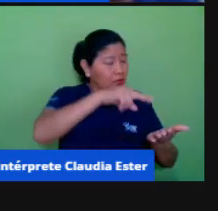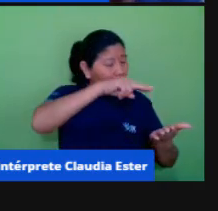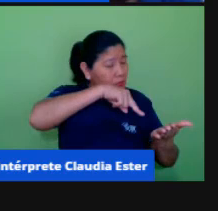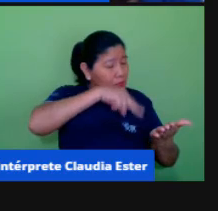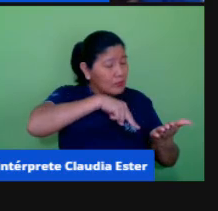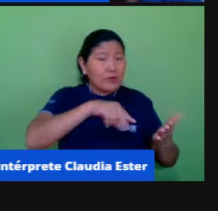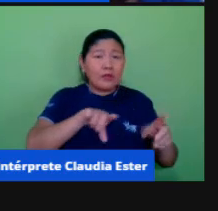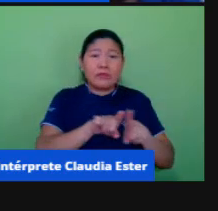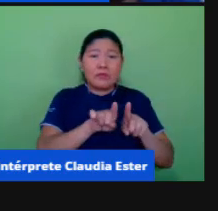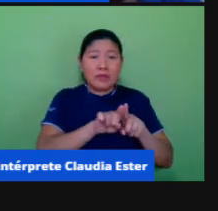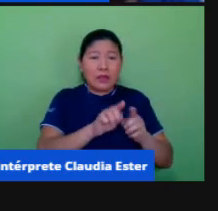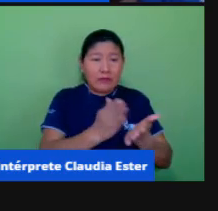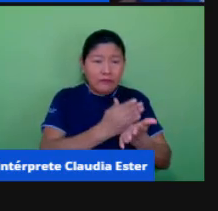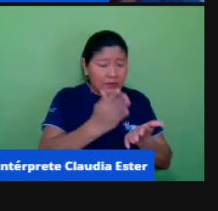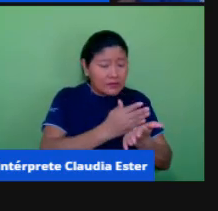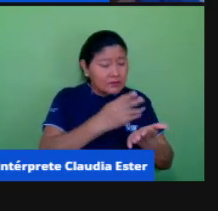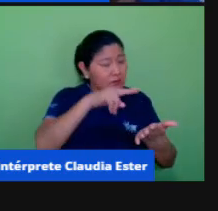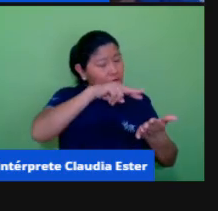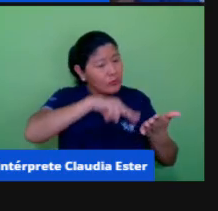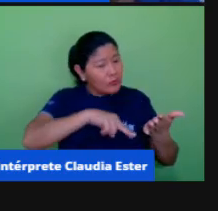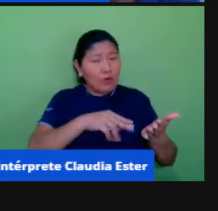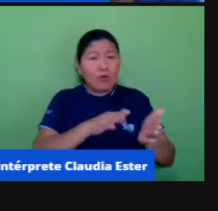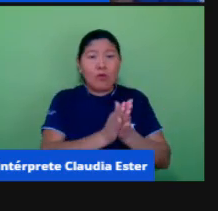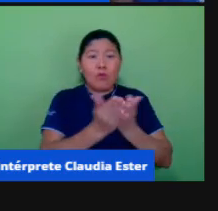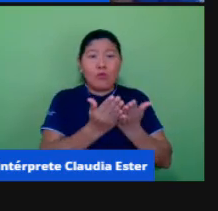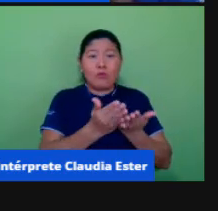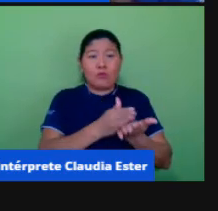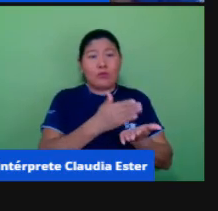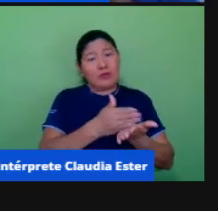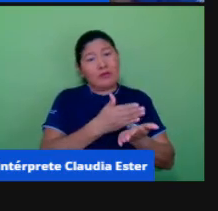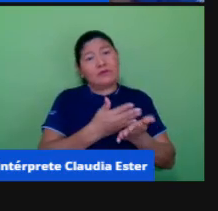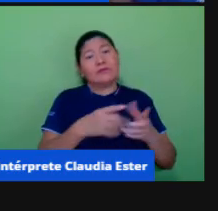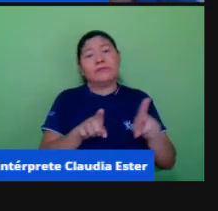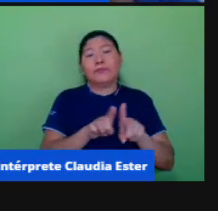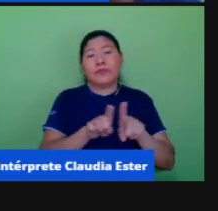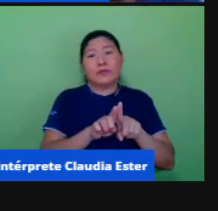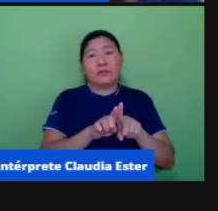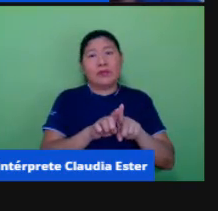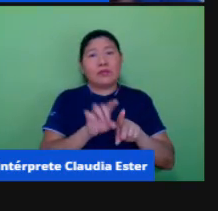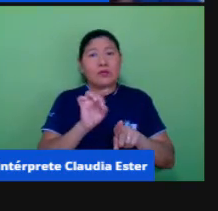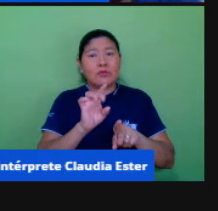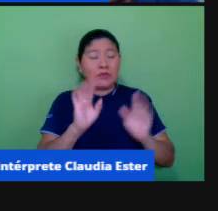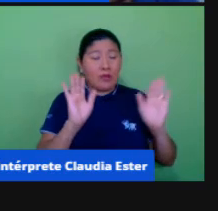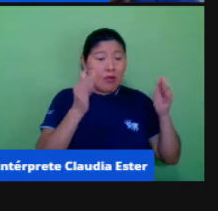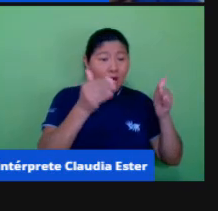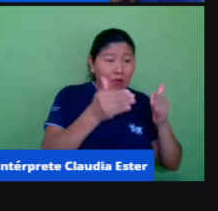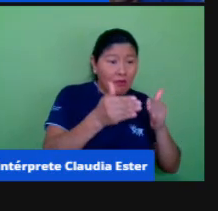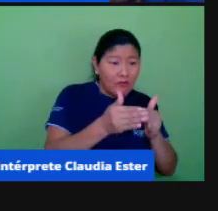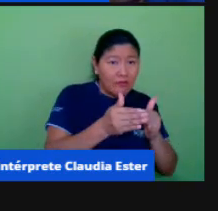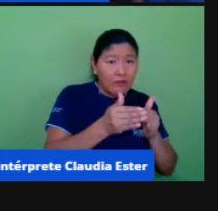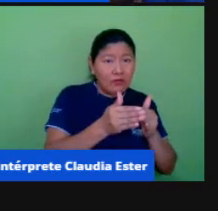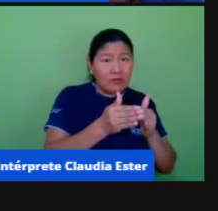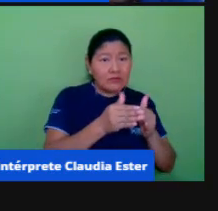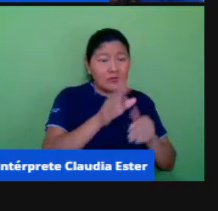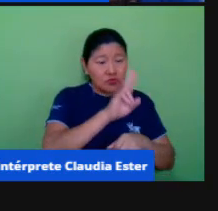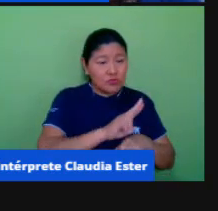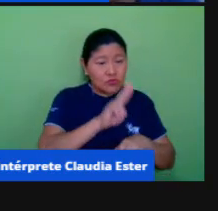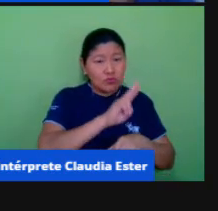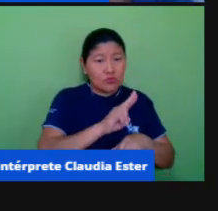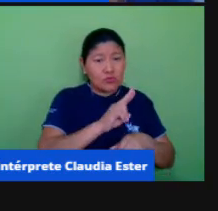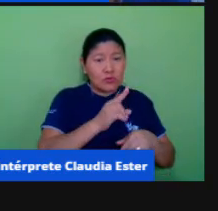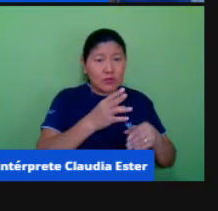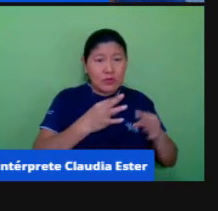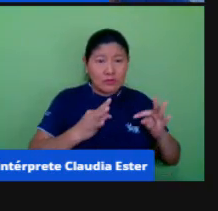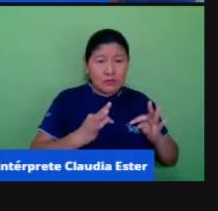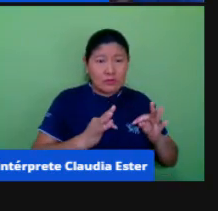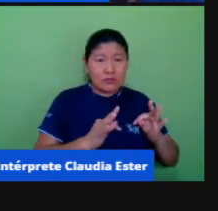isso também, por isso que não pressupõe única e exclusivamente o uso de tecnologias digitais.